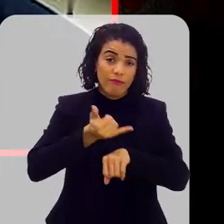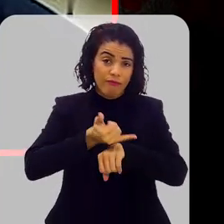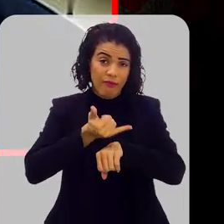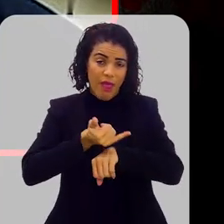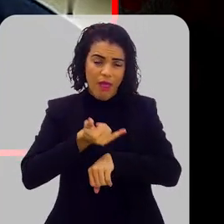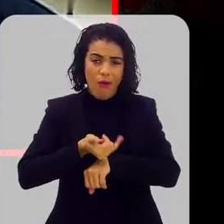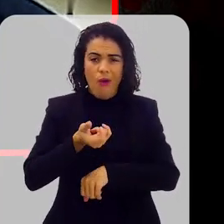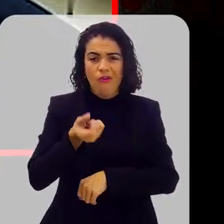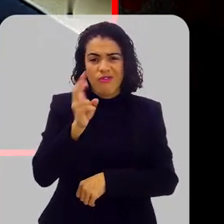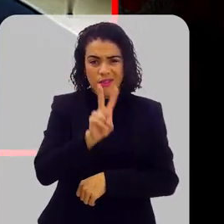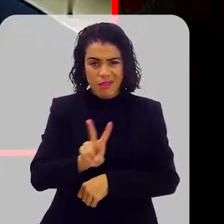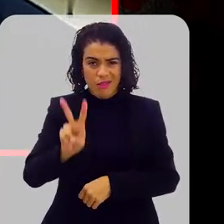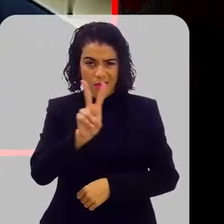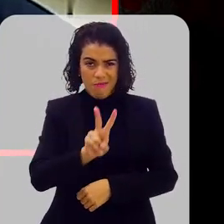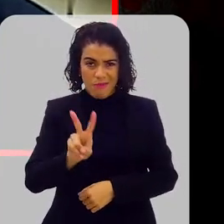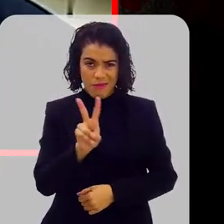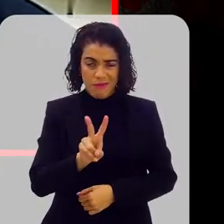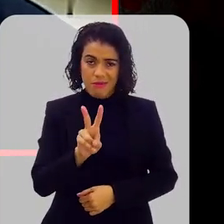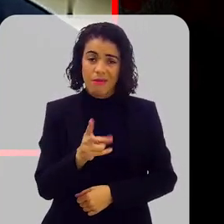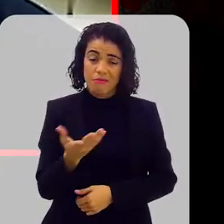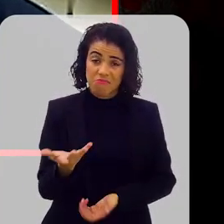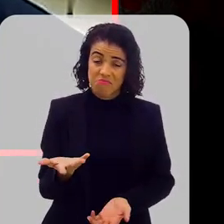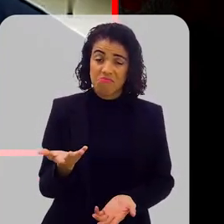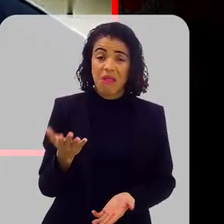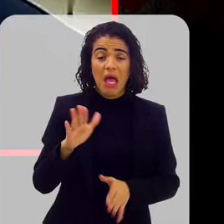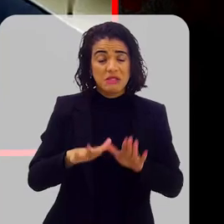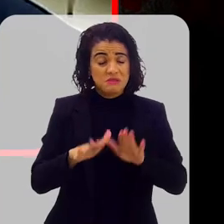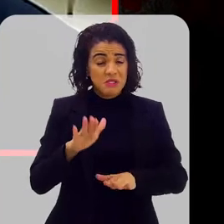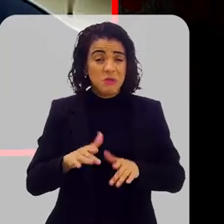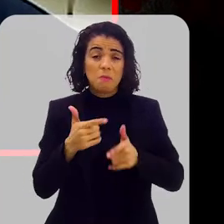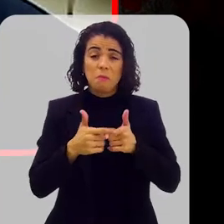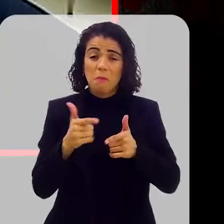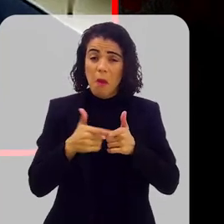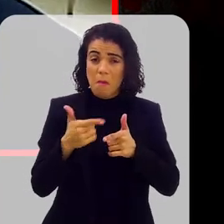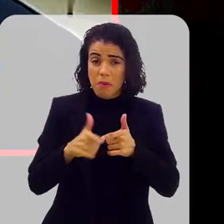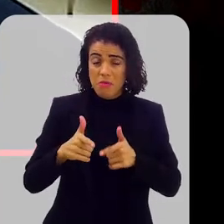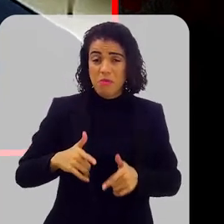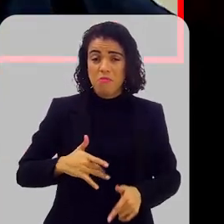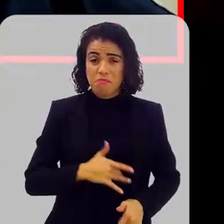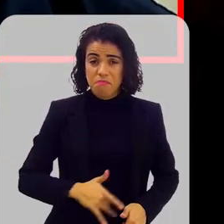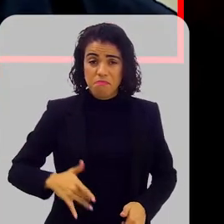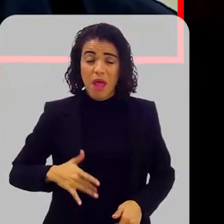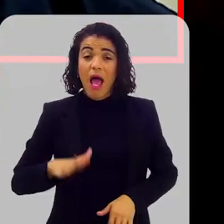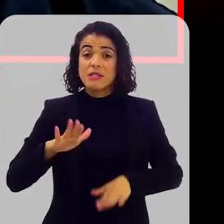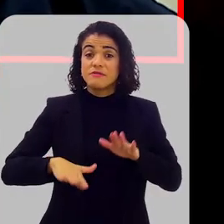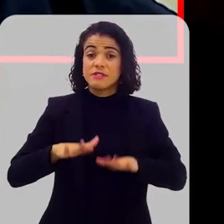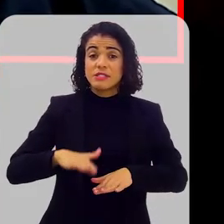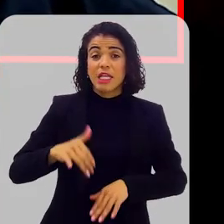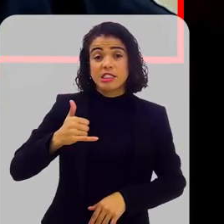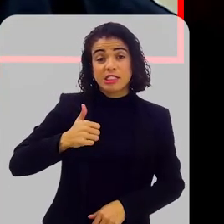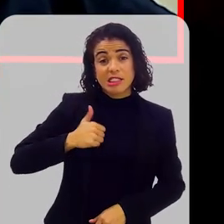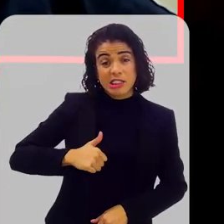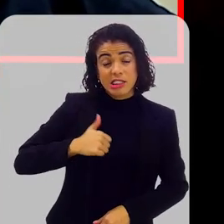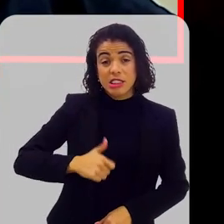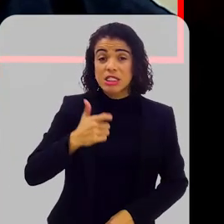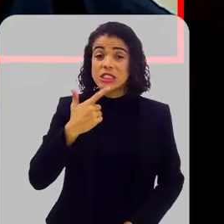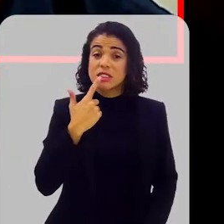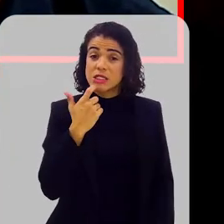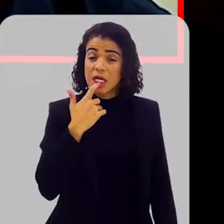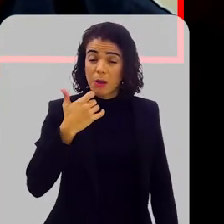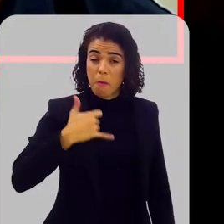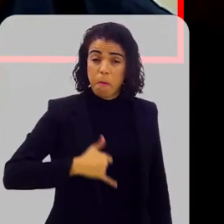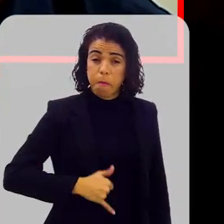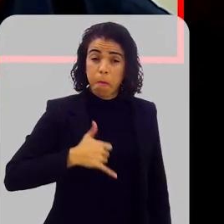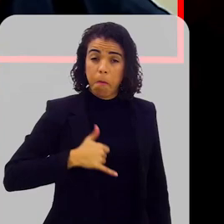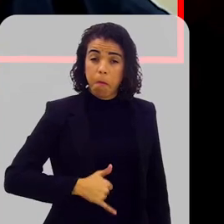de ferro, porque muitas vezes a anemia ela acontece no paciente com tumor de intestino porque ele vai ter um sangramento às vezes até que ele não